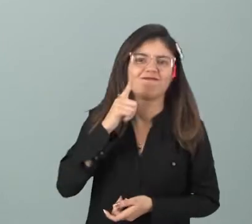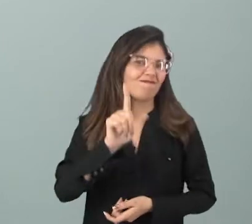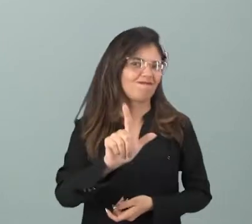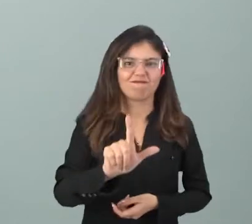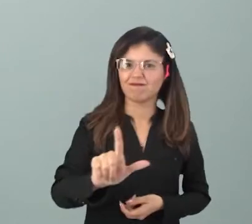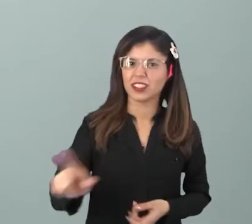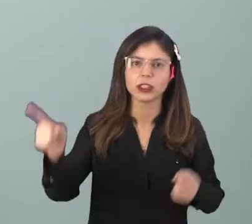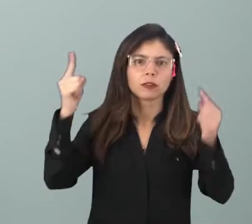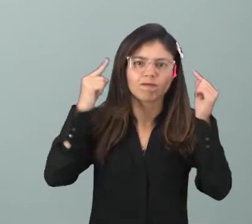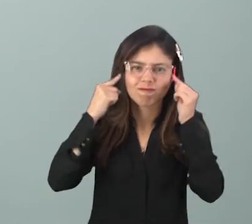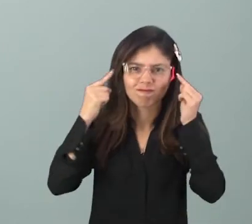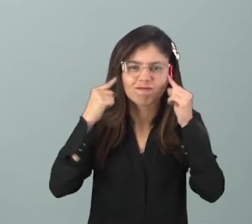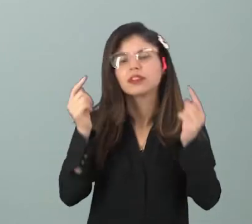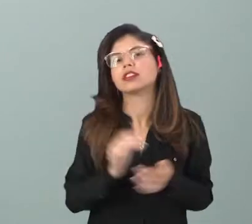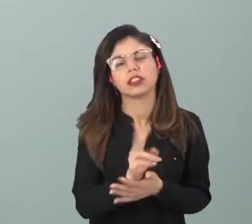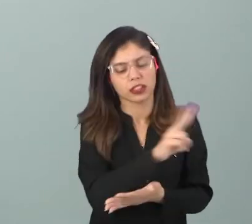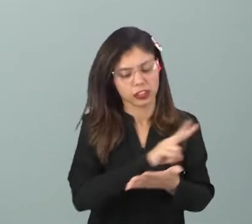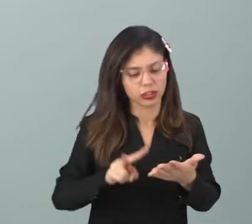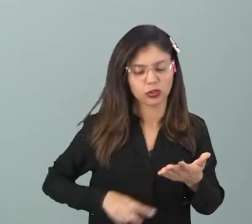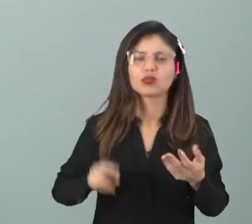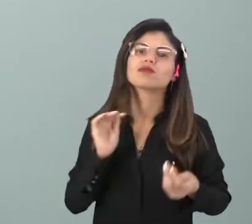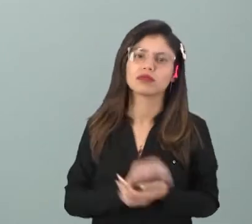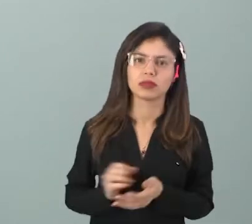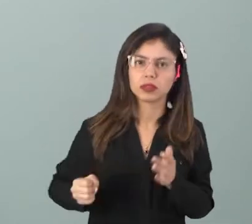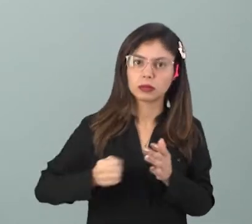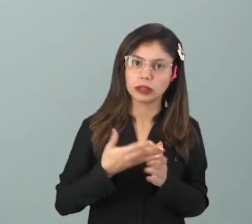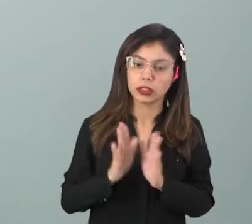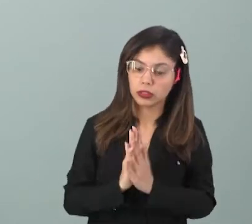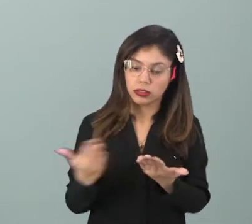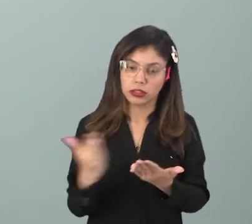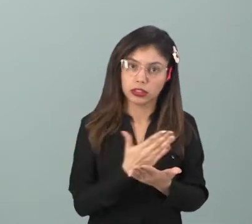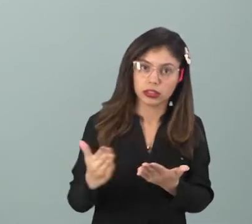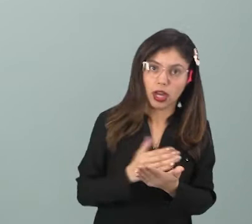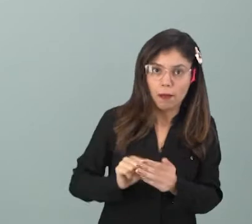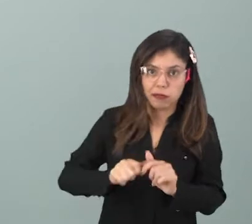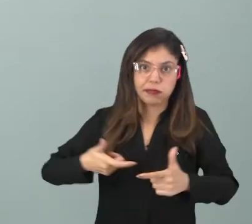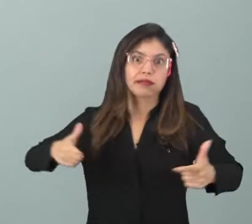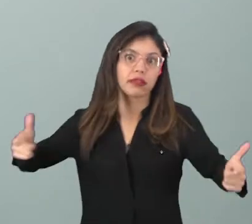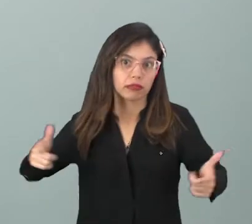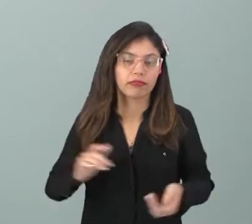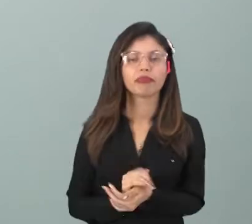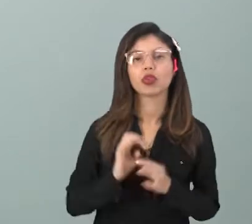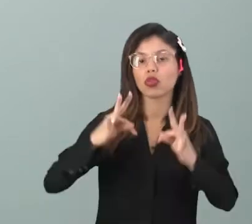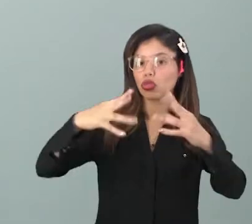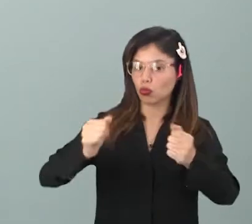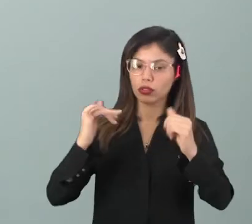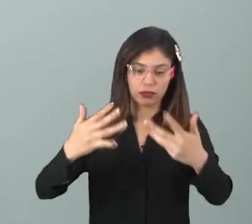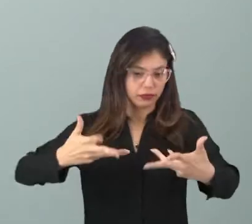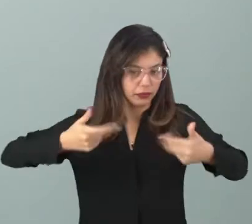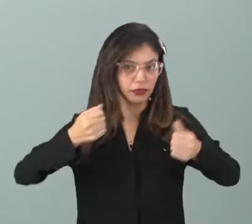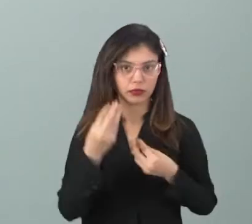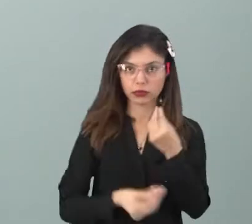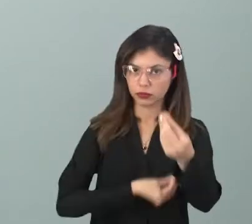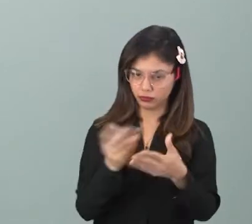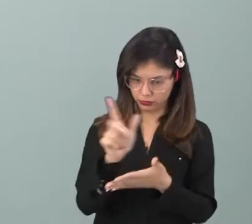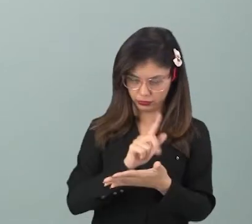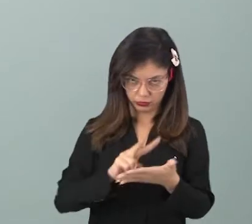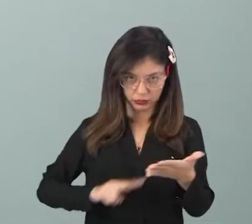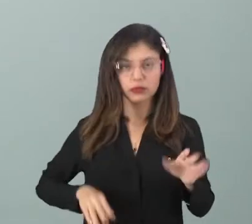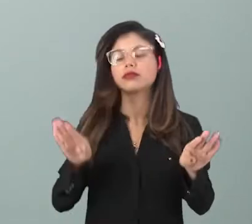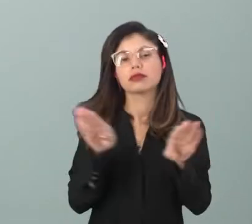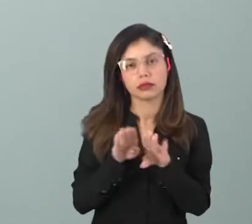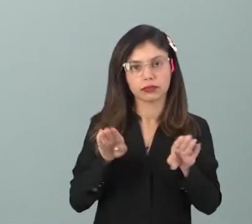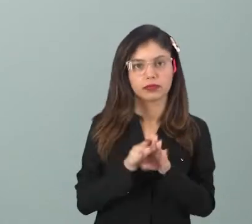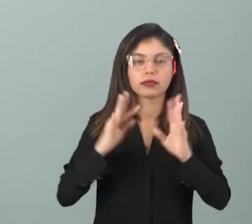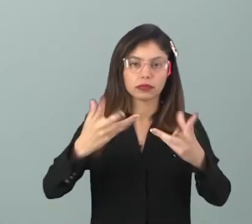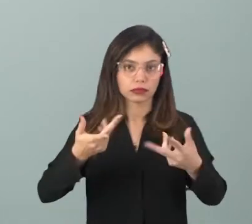não conseguem se concentrar na leitura de um livro em um livro extenso mas tudo gente é um hábito assim como ler